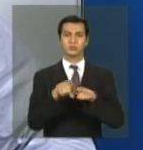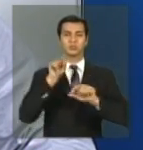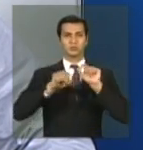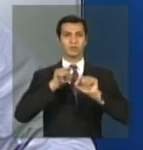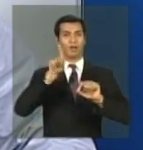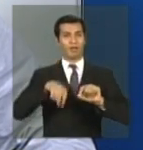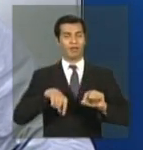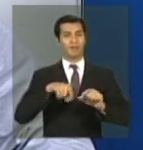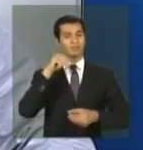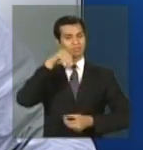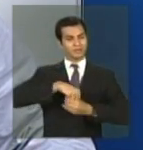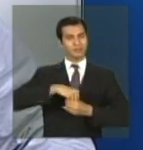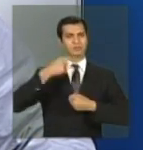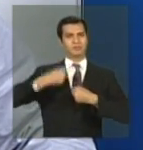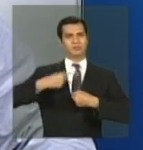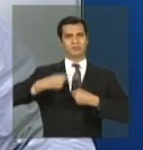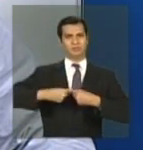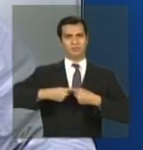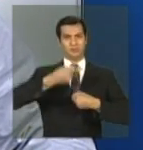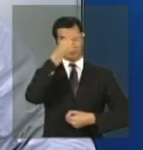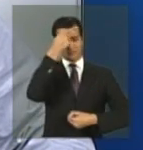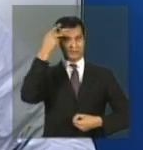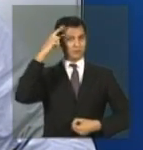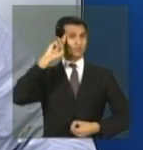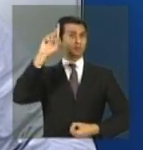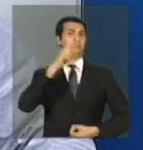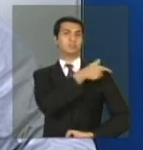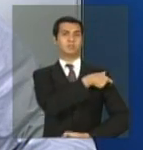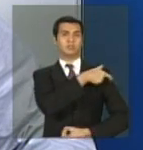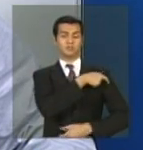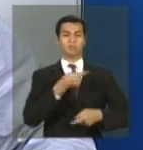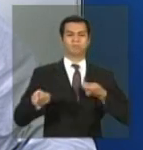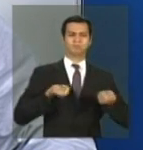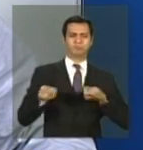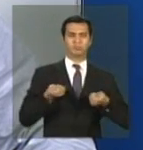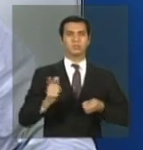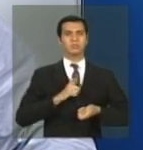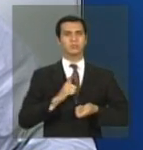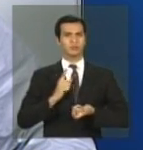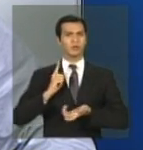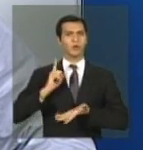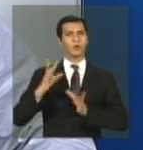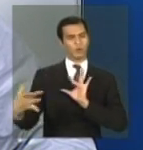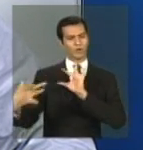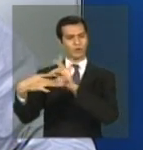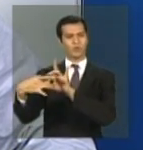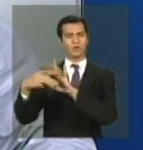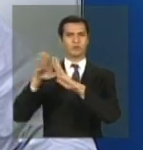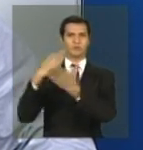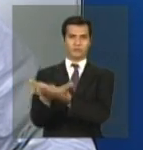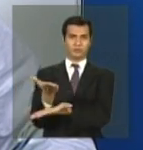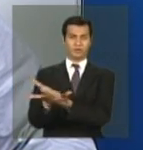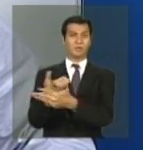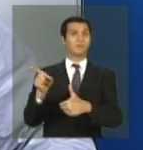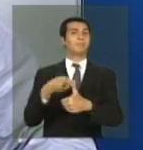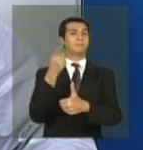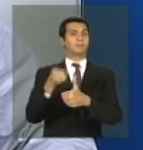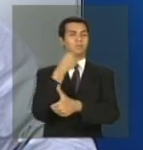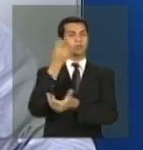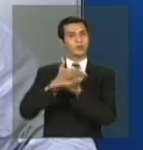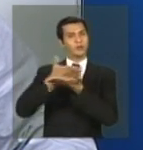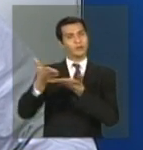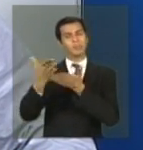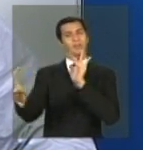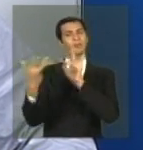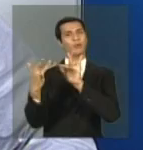operador municipal, né, quando ele faz essa parceria com as escolas, né, a primeira busca é feita nas escolas, né, então ele interage